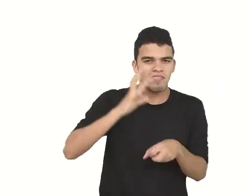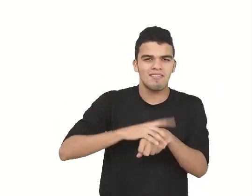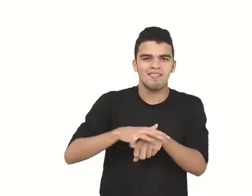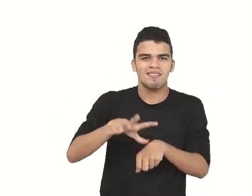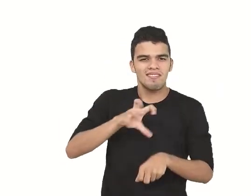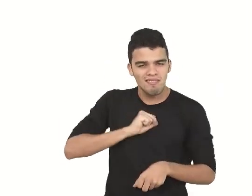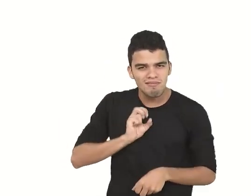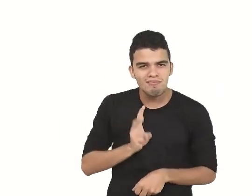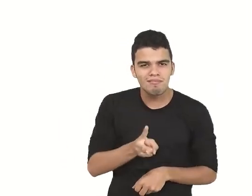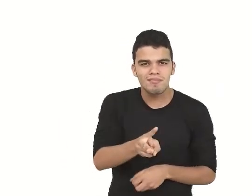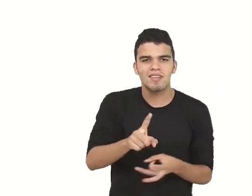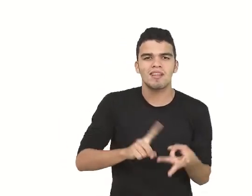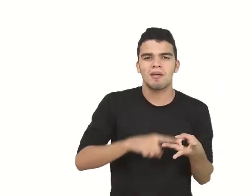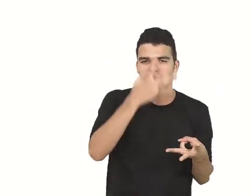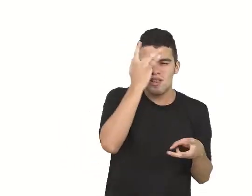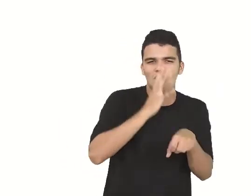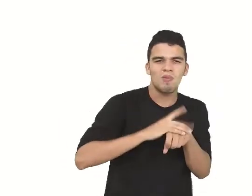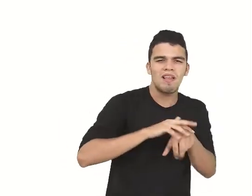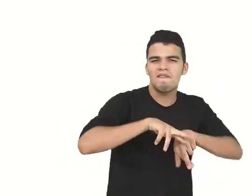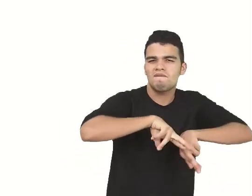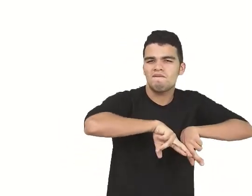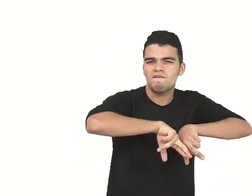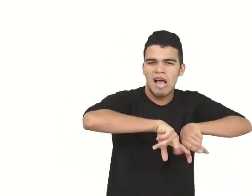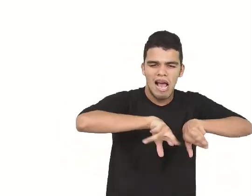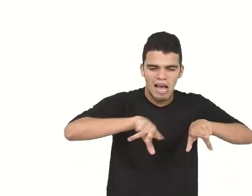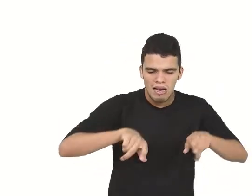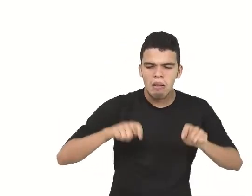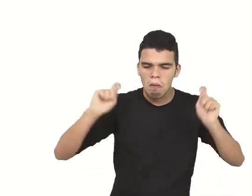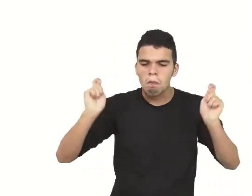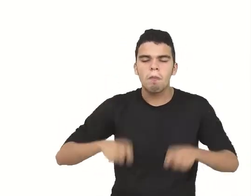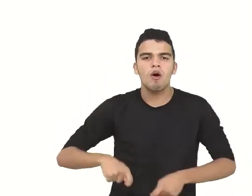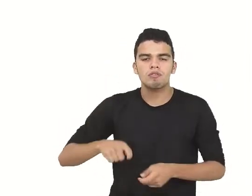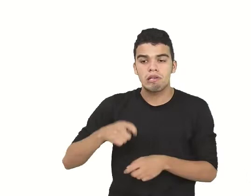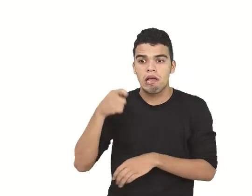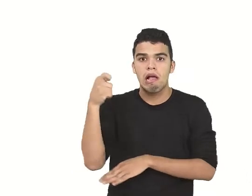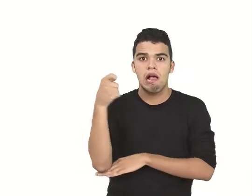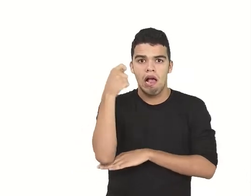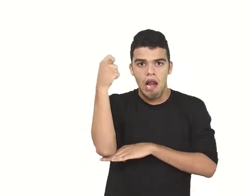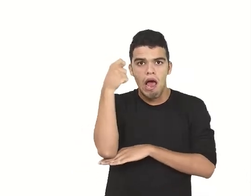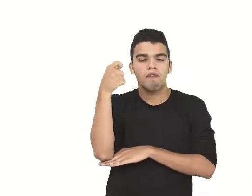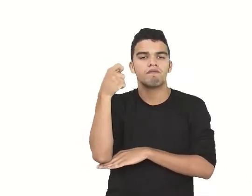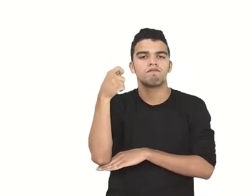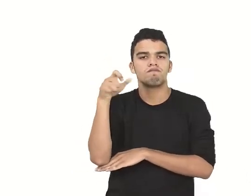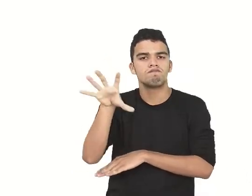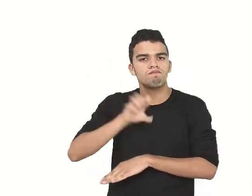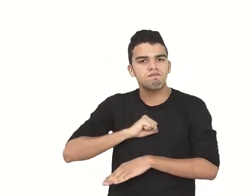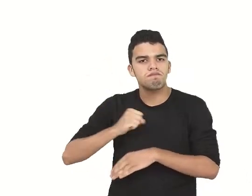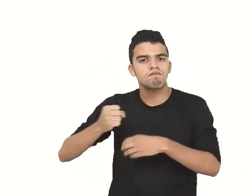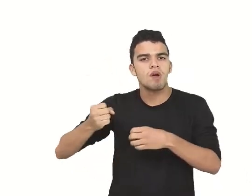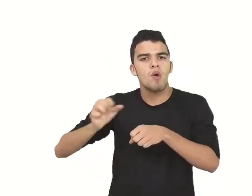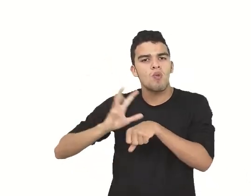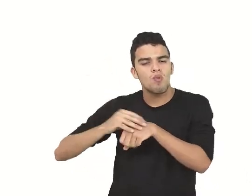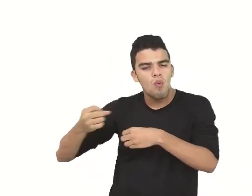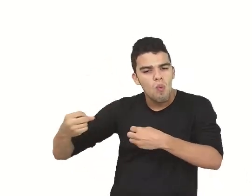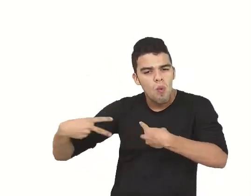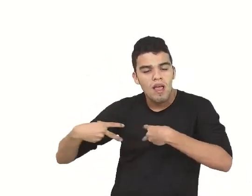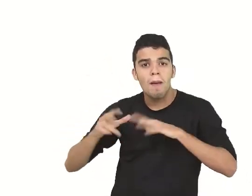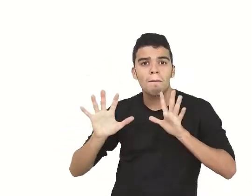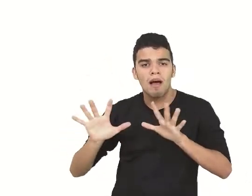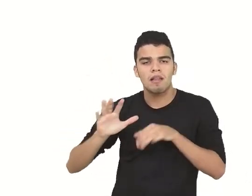comorbidades poderiam desenvolver essa forma mais grave da doença. Tá? Só que isso, depois de um